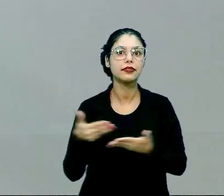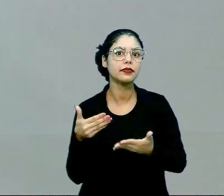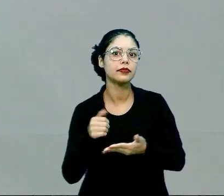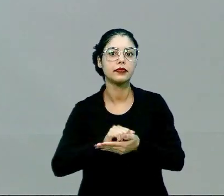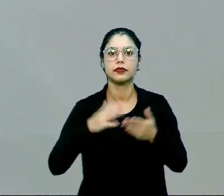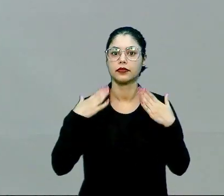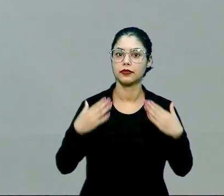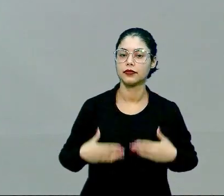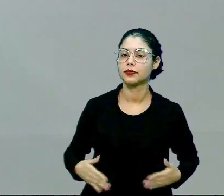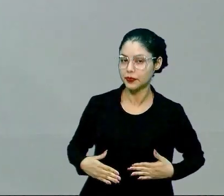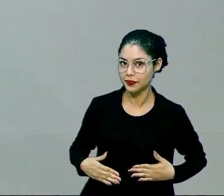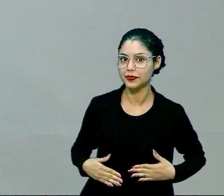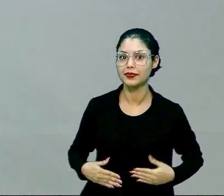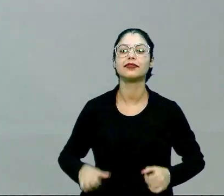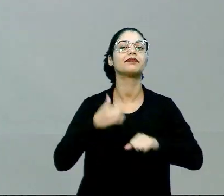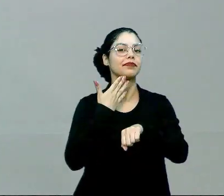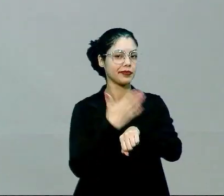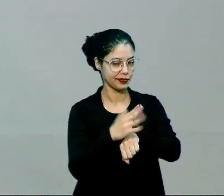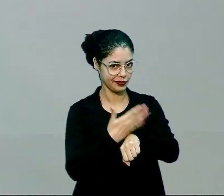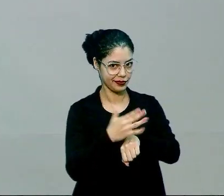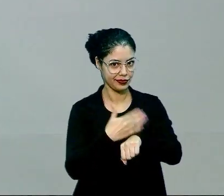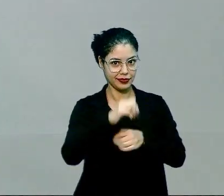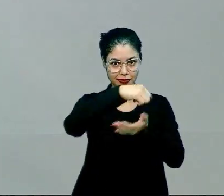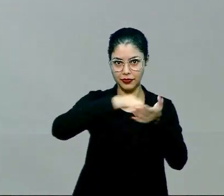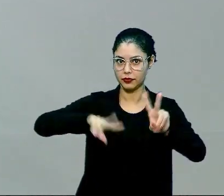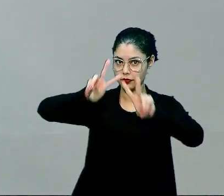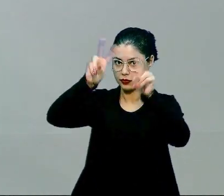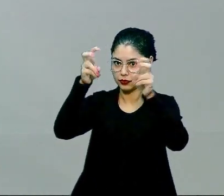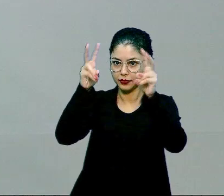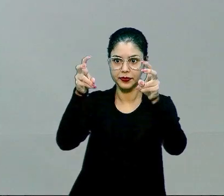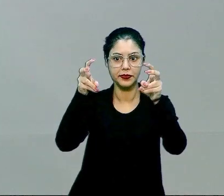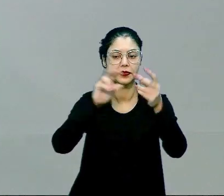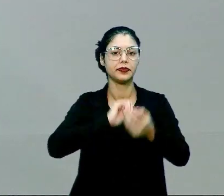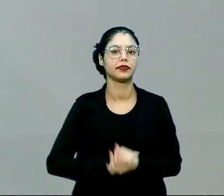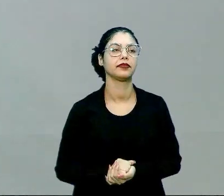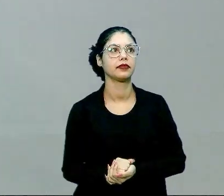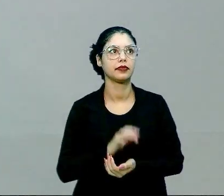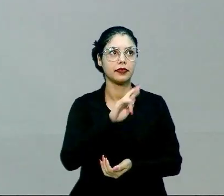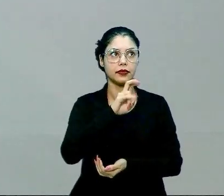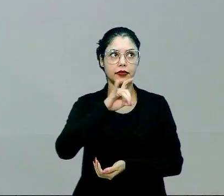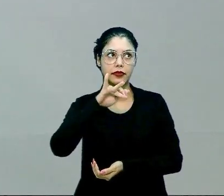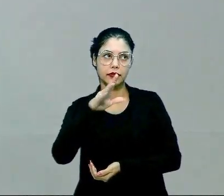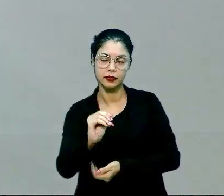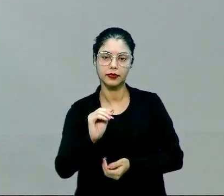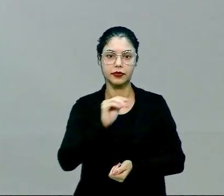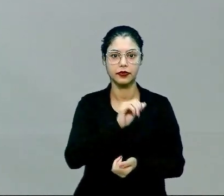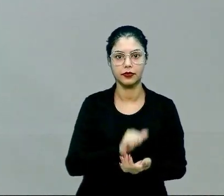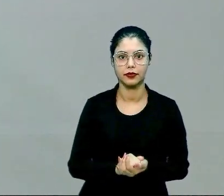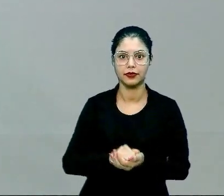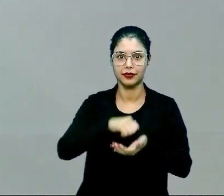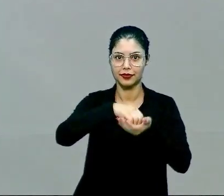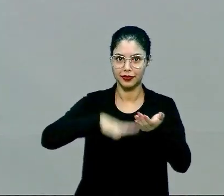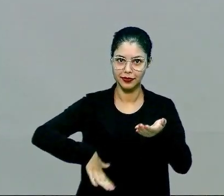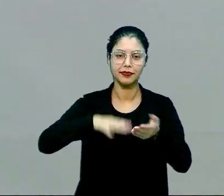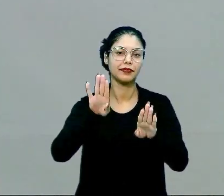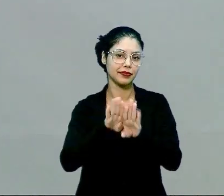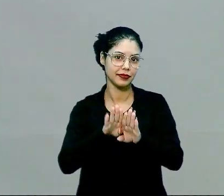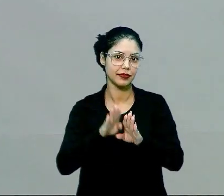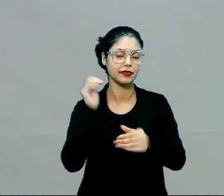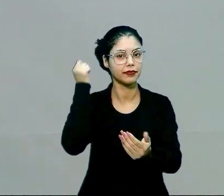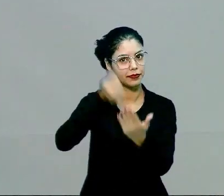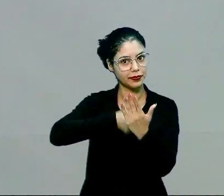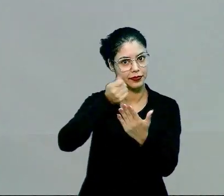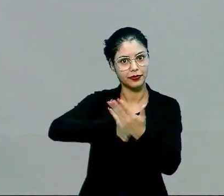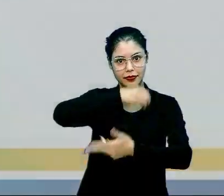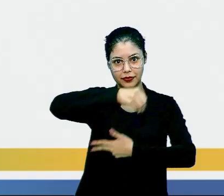Exercício físico, exercício prático, teórico do aspecto do exercício físico